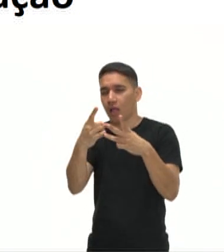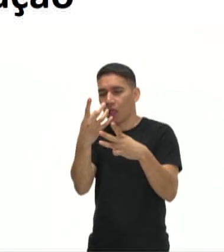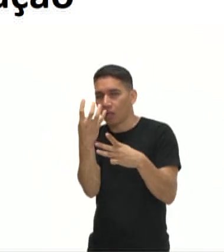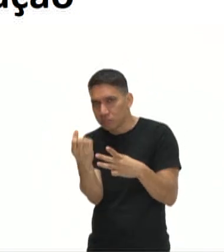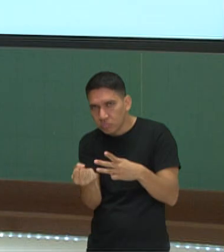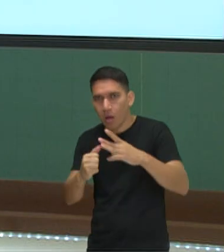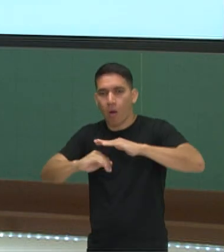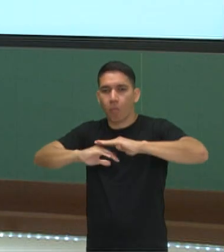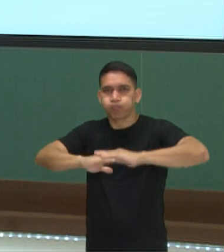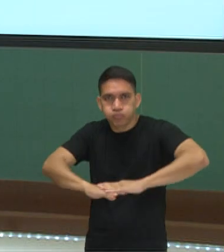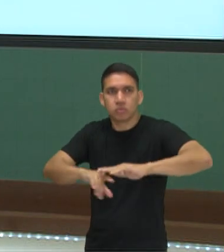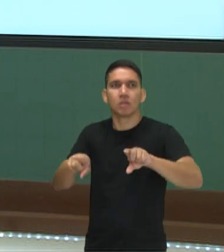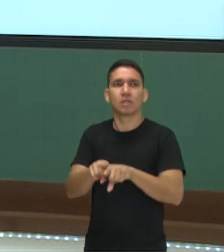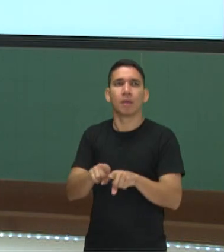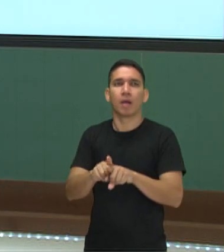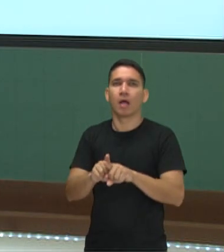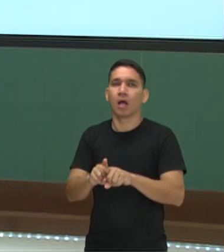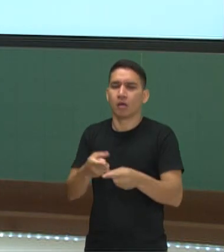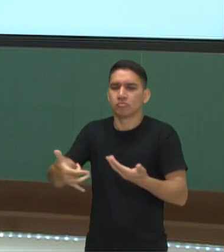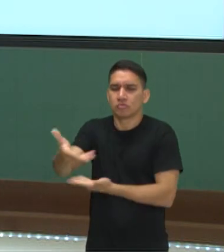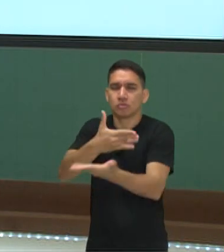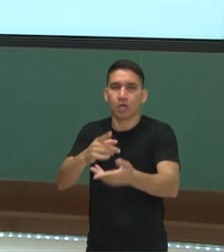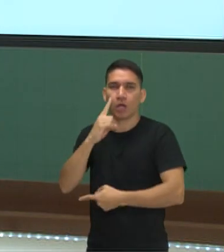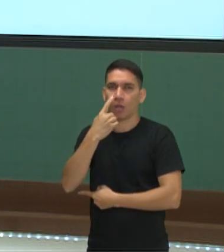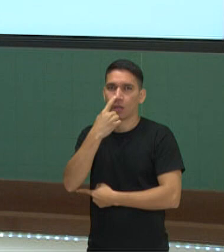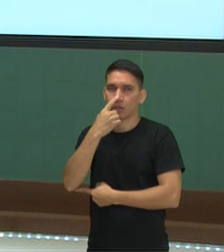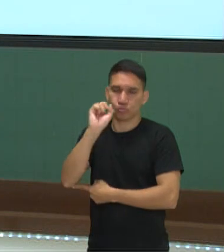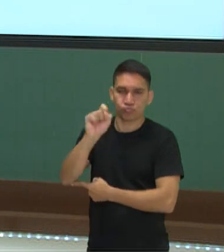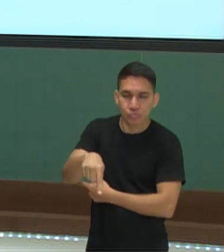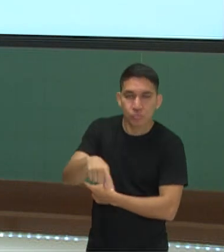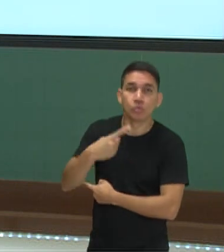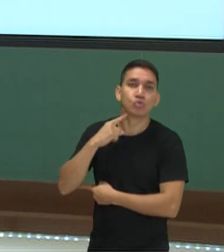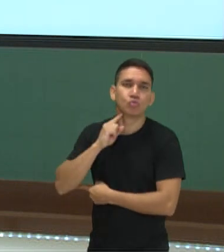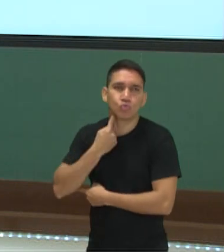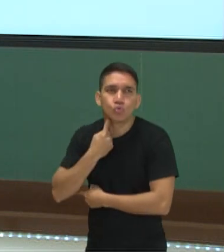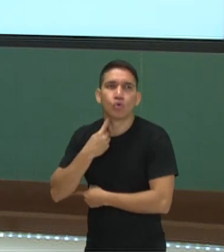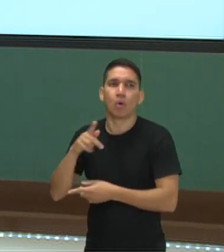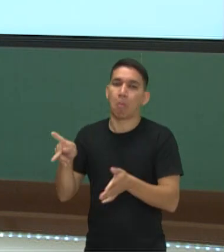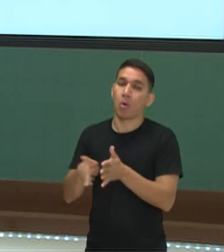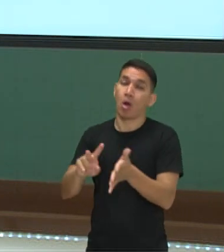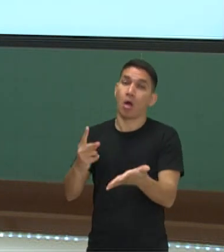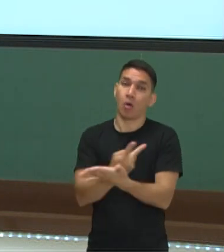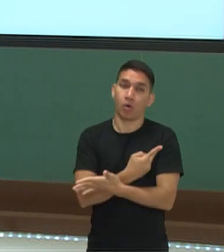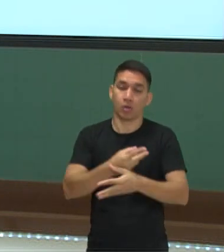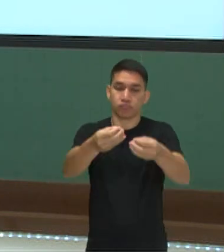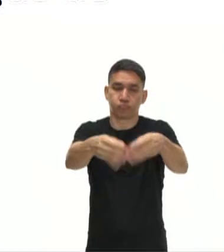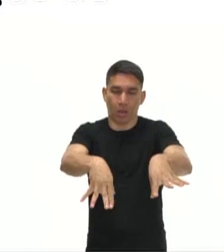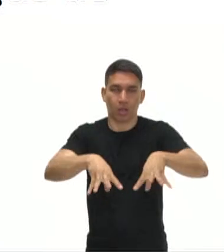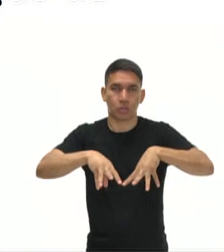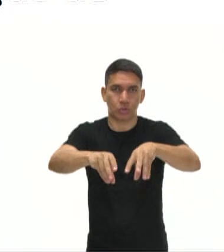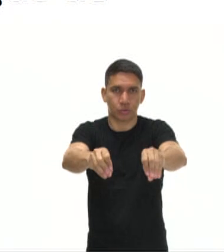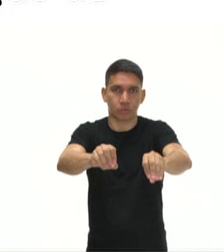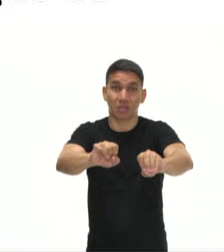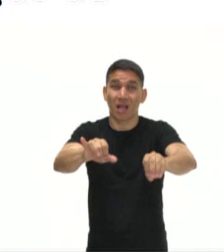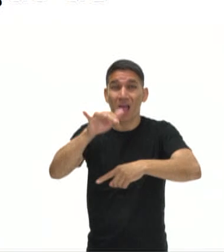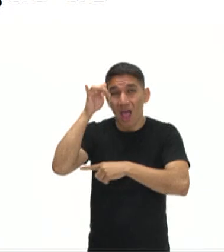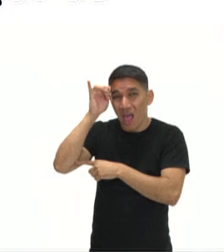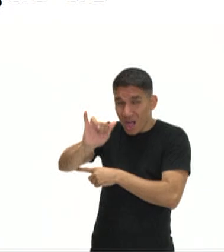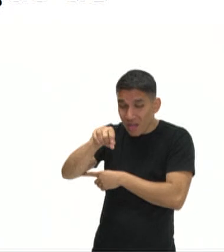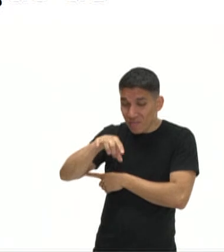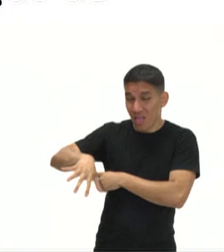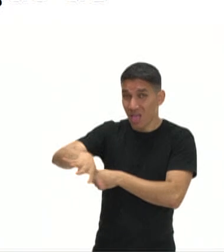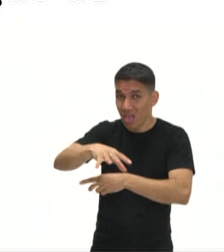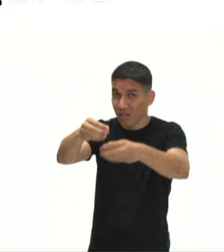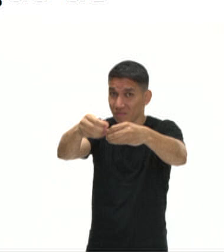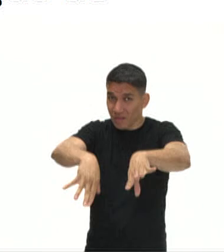contaminação química são exemplos de fenômenos que podem degradar o solo. Para que não ocorra então essa